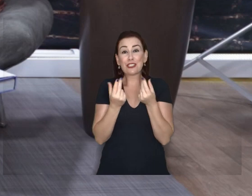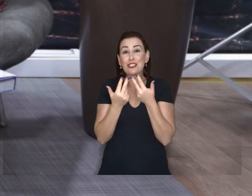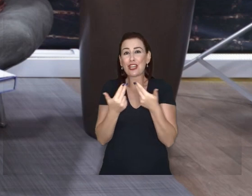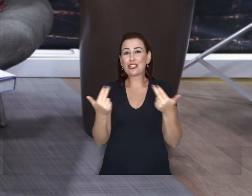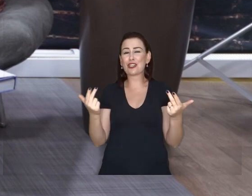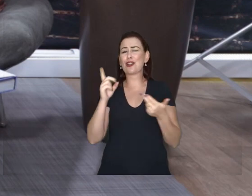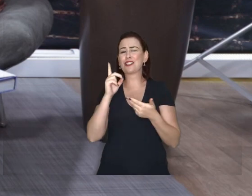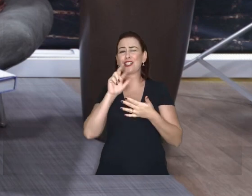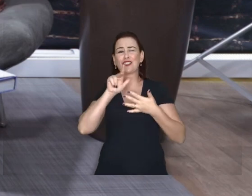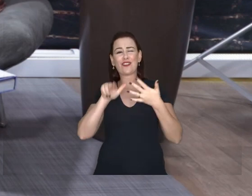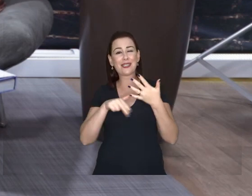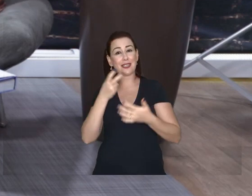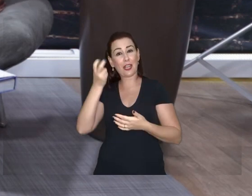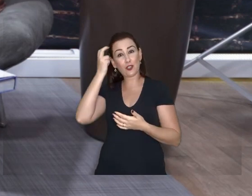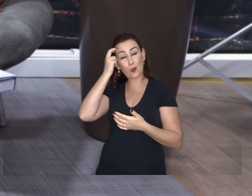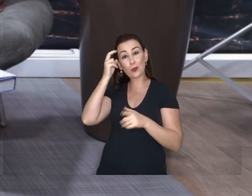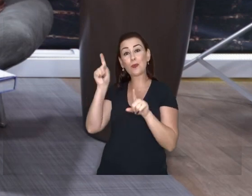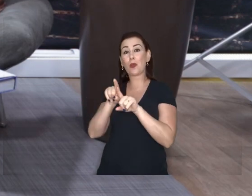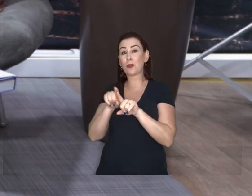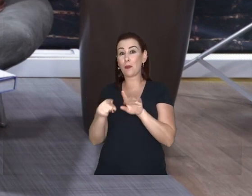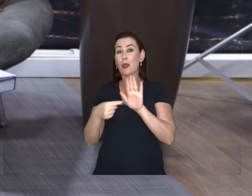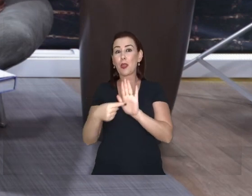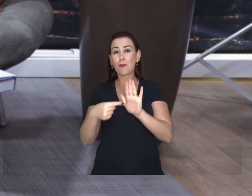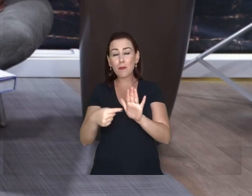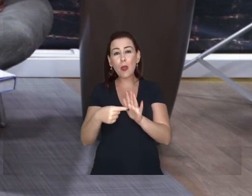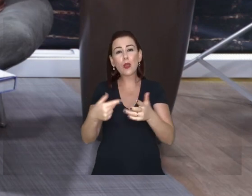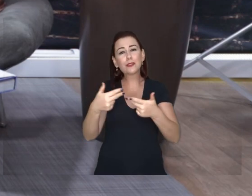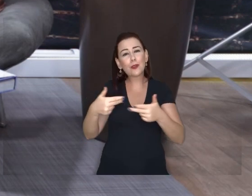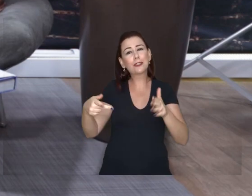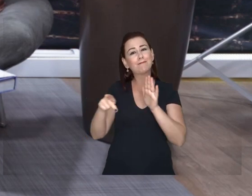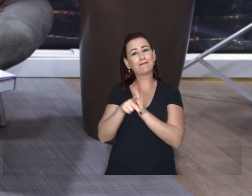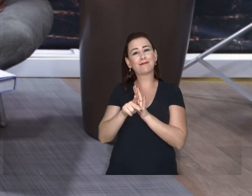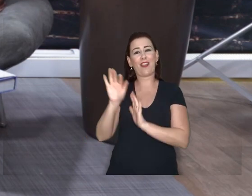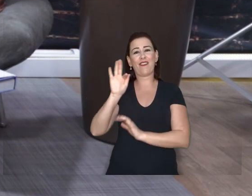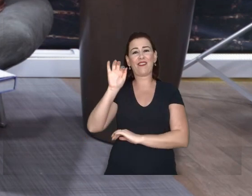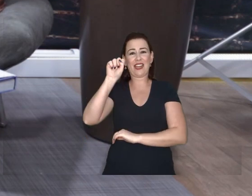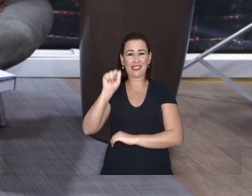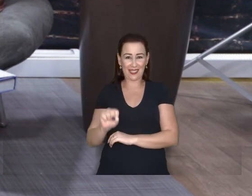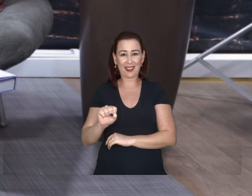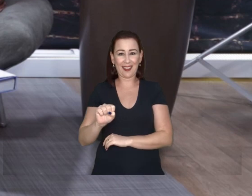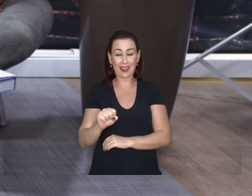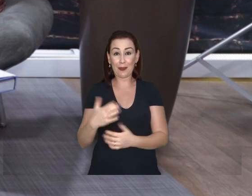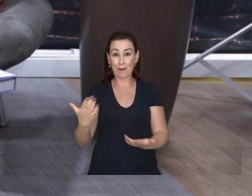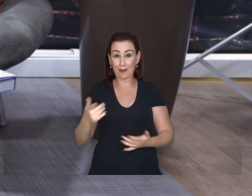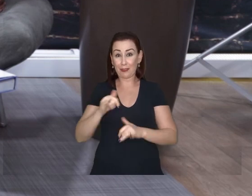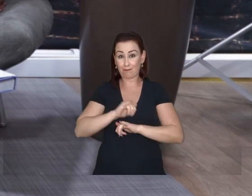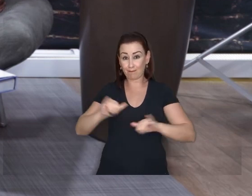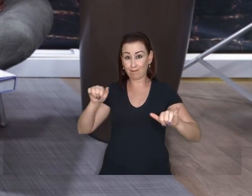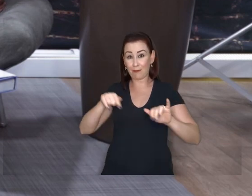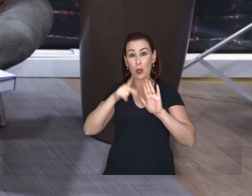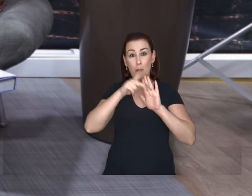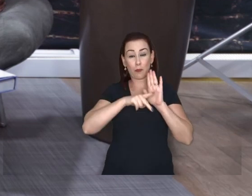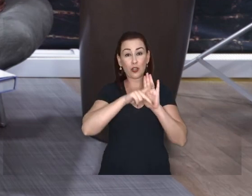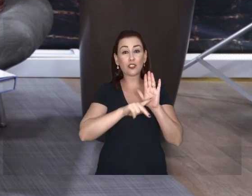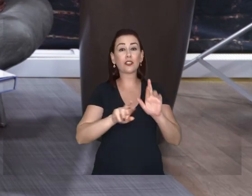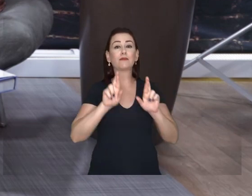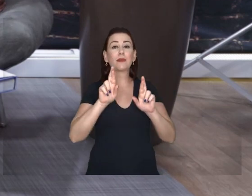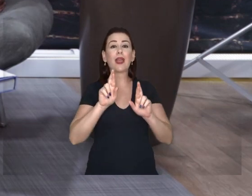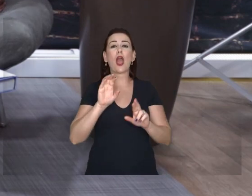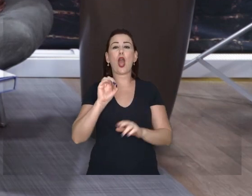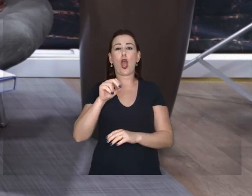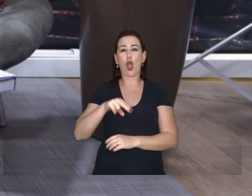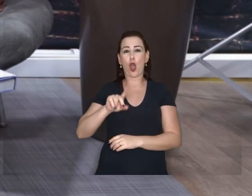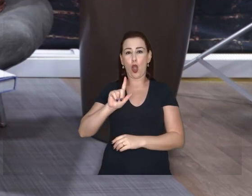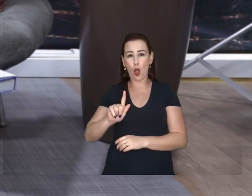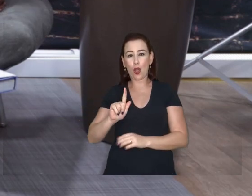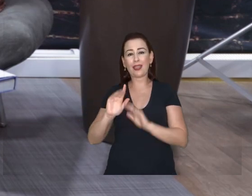de diversidade cultural e mostrando toda a diversidade de Feira de Santana. Lembrando que esse projeto é uma realização da ONG Favela,